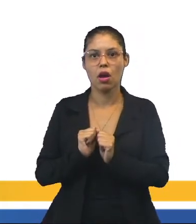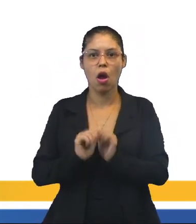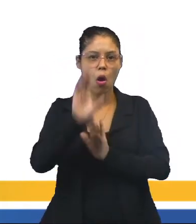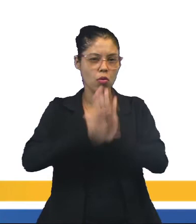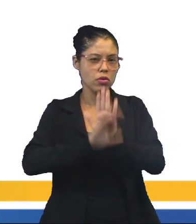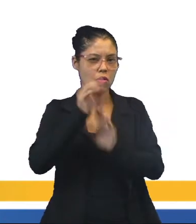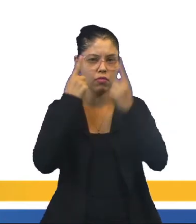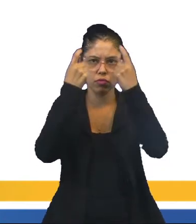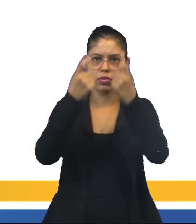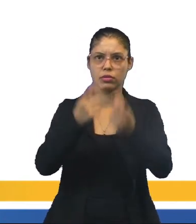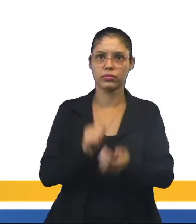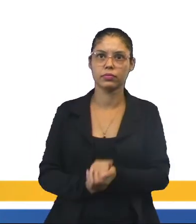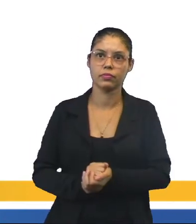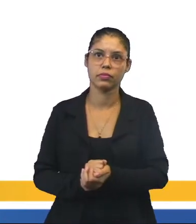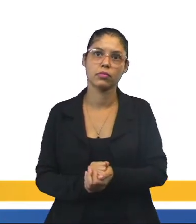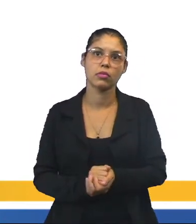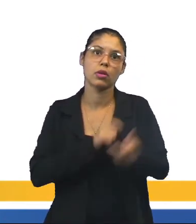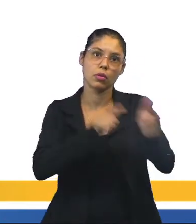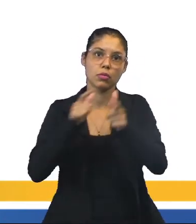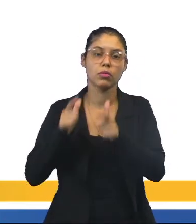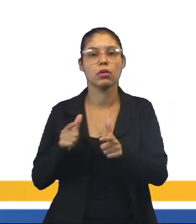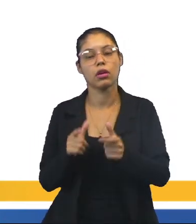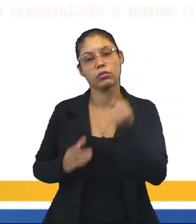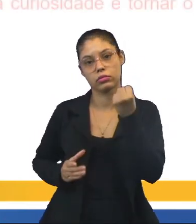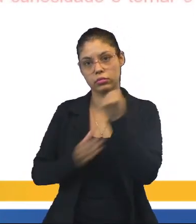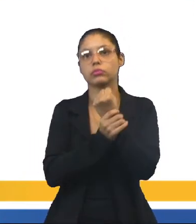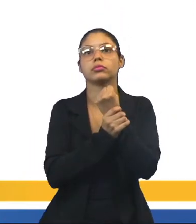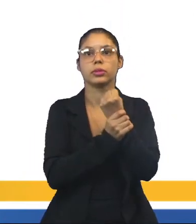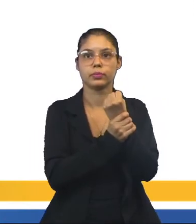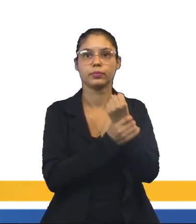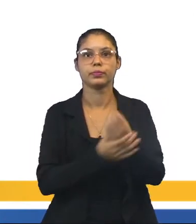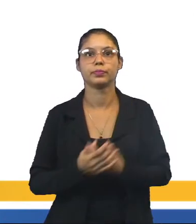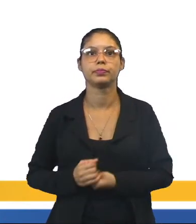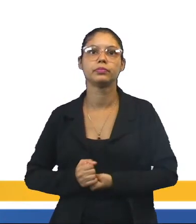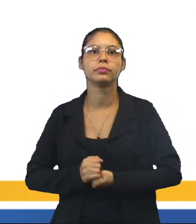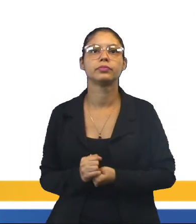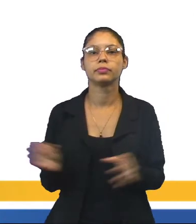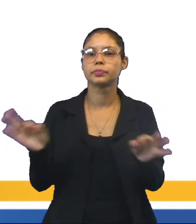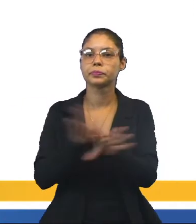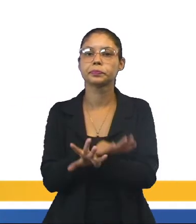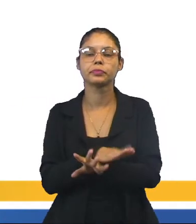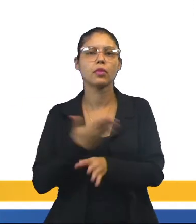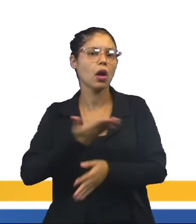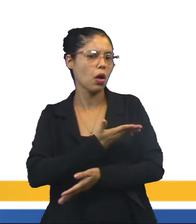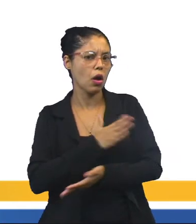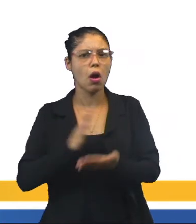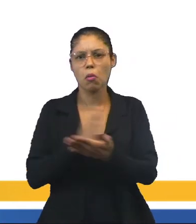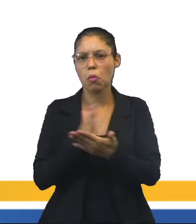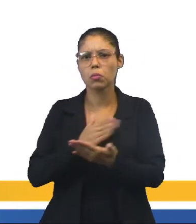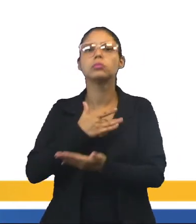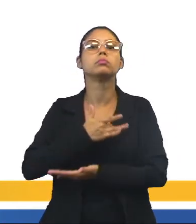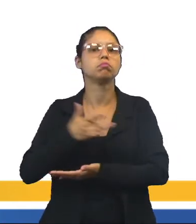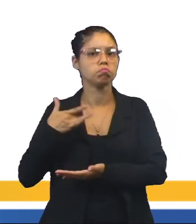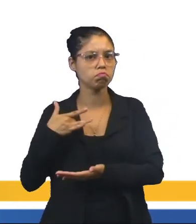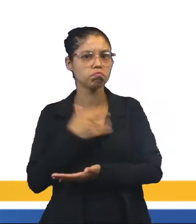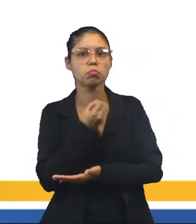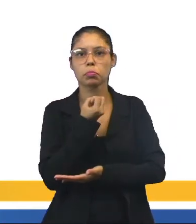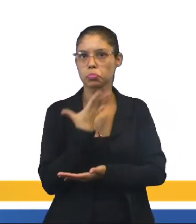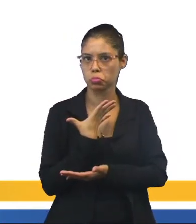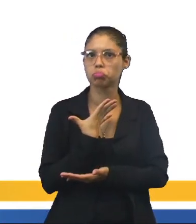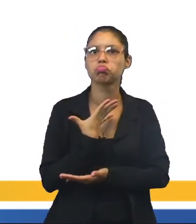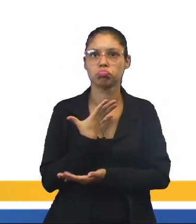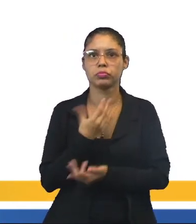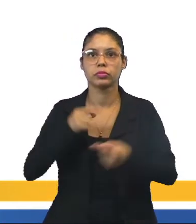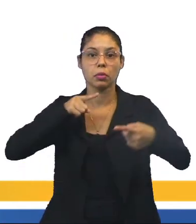conteúdo violento no ambiente de simulação. Acaba sendo algo saudável. Além disso,